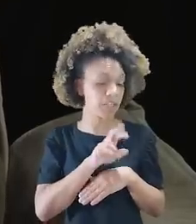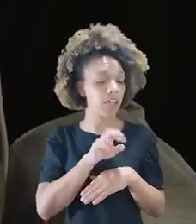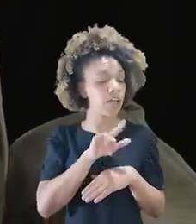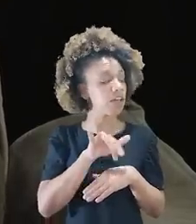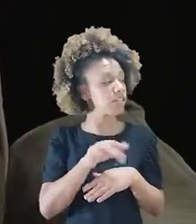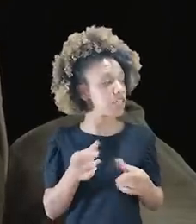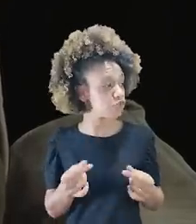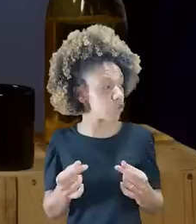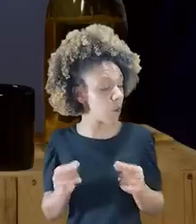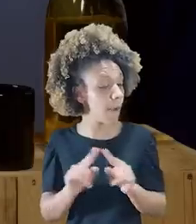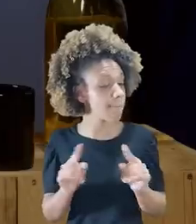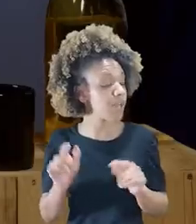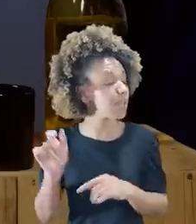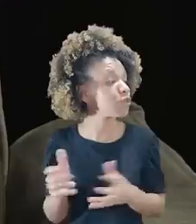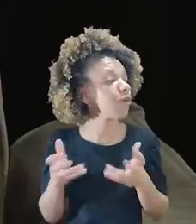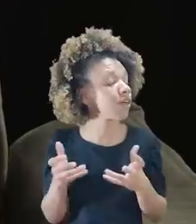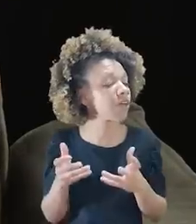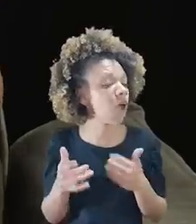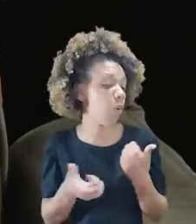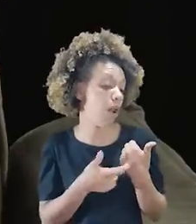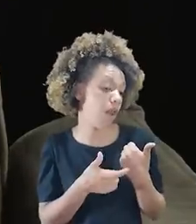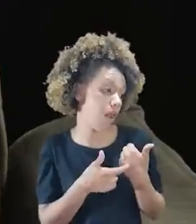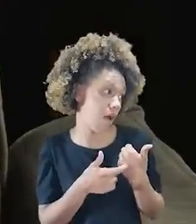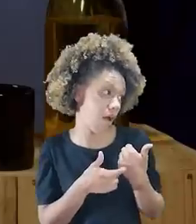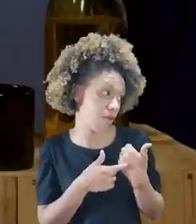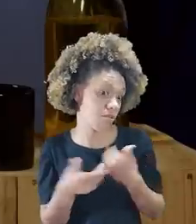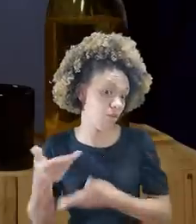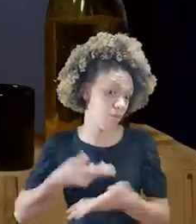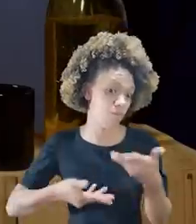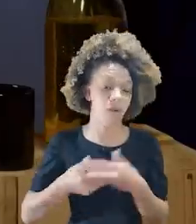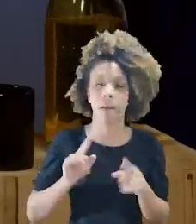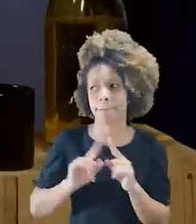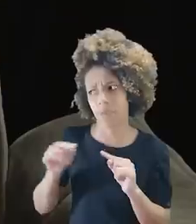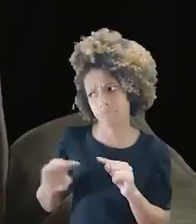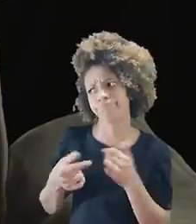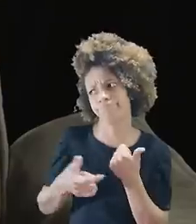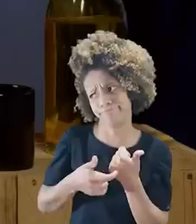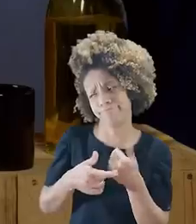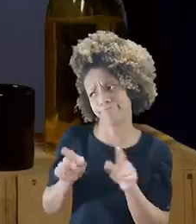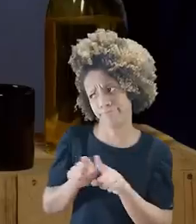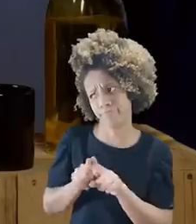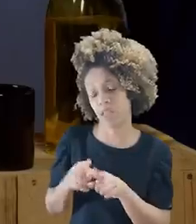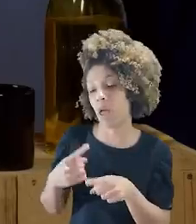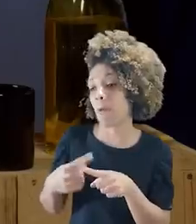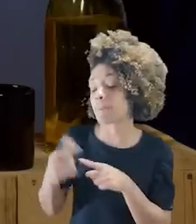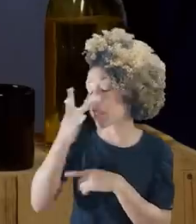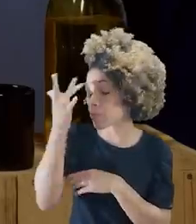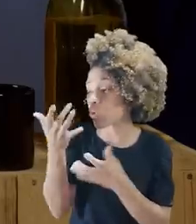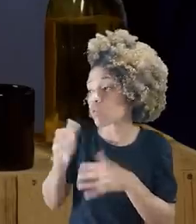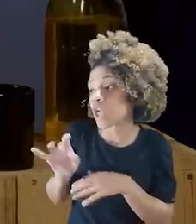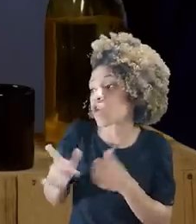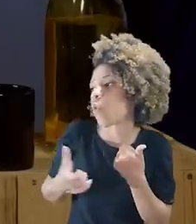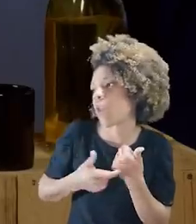dinheiro mas a pessoa ela tá querendo ter o like ela tá querendo ter então mas é que isso tem a ver com tem tem porque assim a pessoa ela não quer só ter o